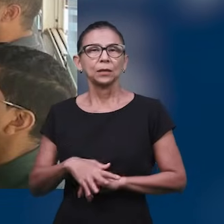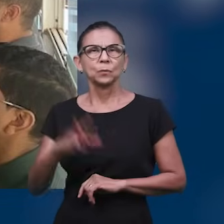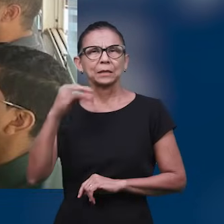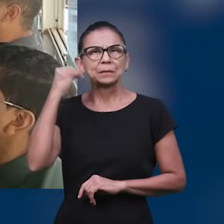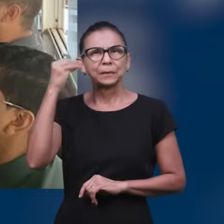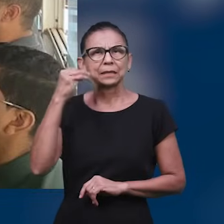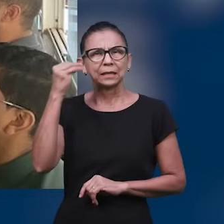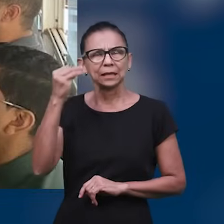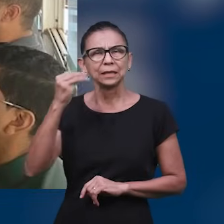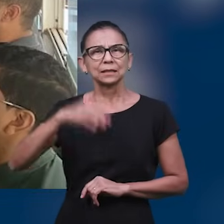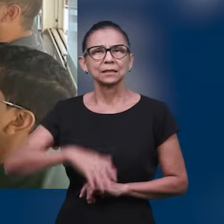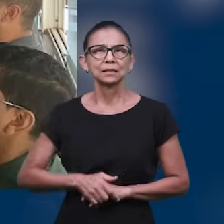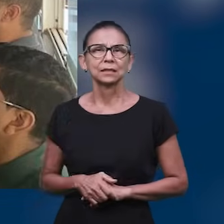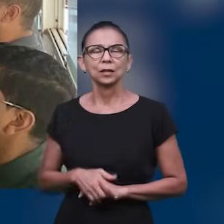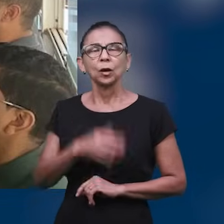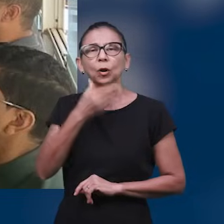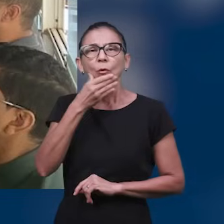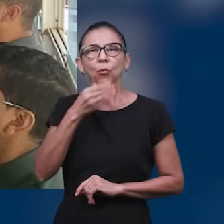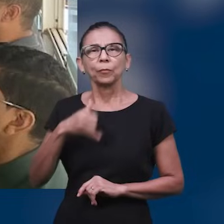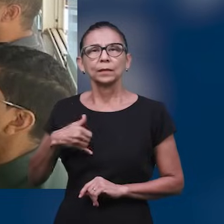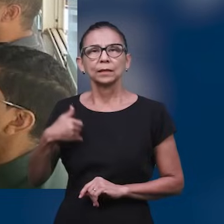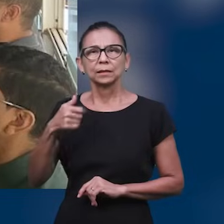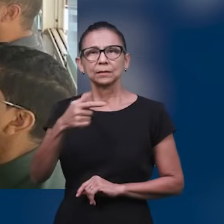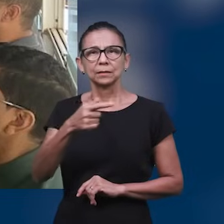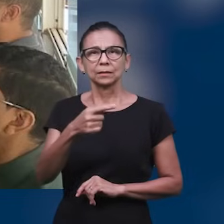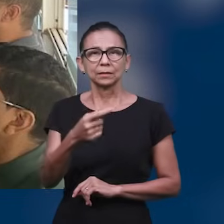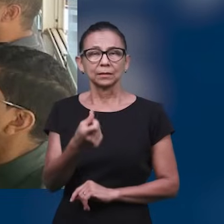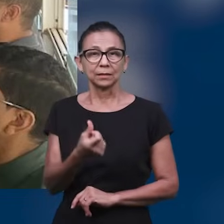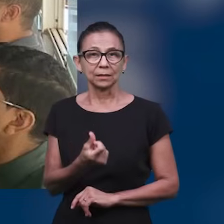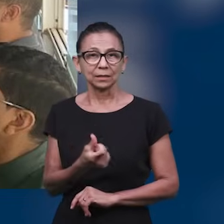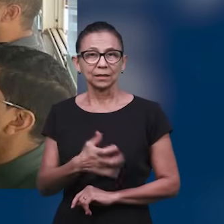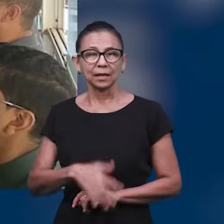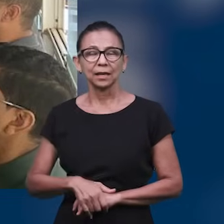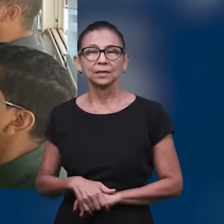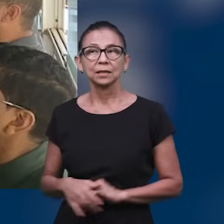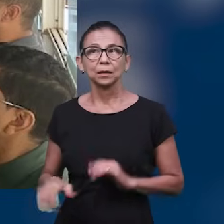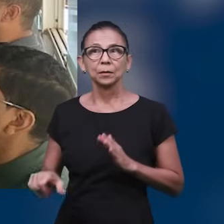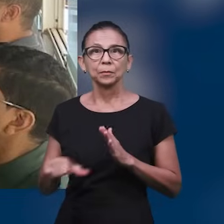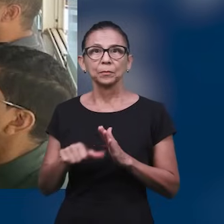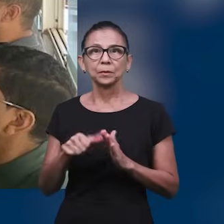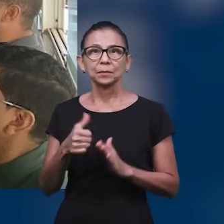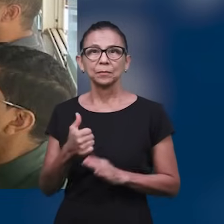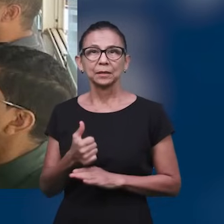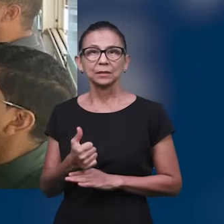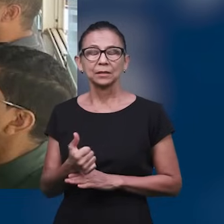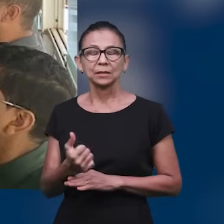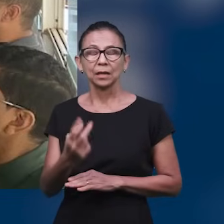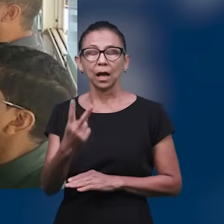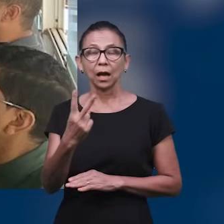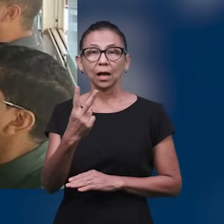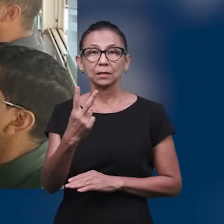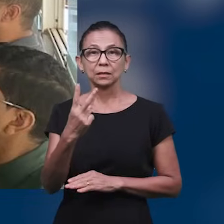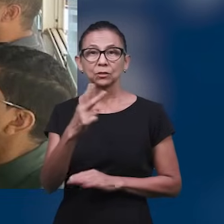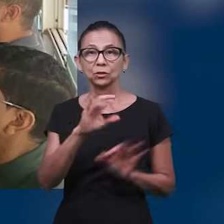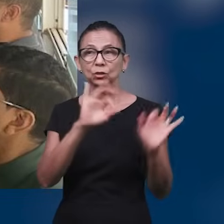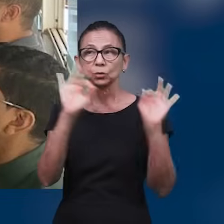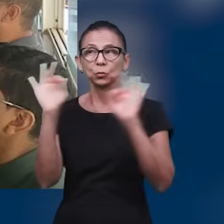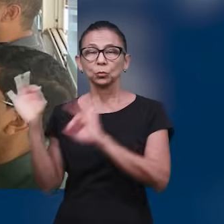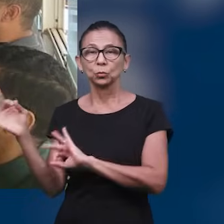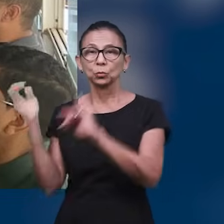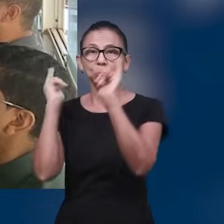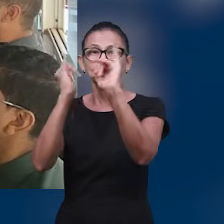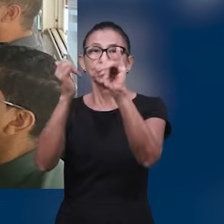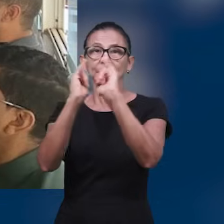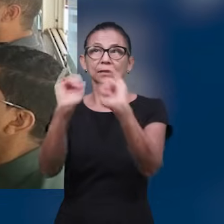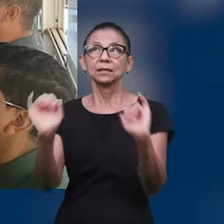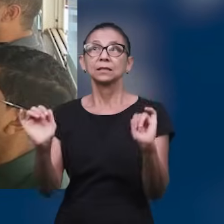contada lá de Simonésia, que veio de um senhor de 76 anos que participou pela primeira vez do Trombetas e Festas.